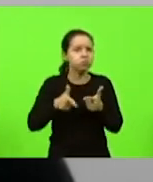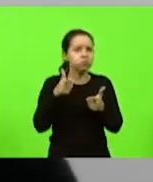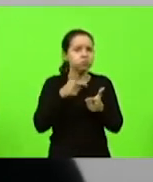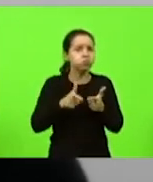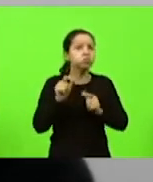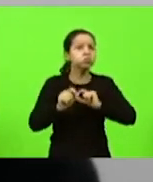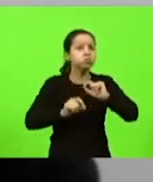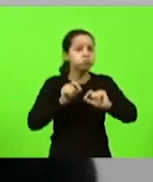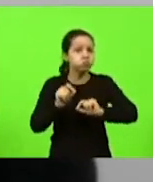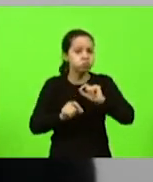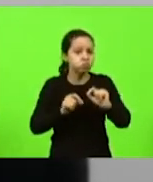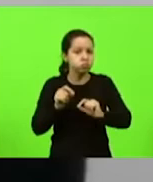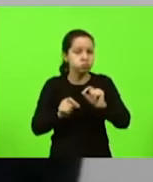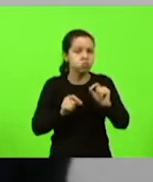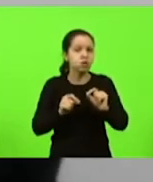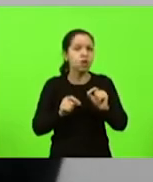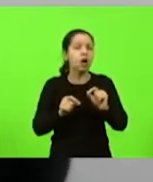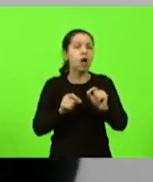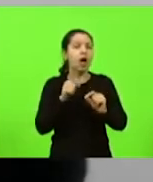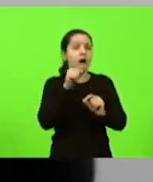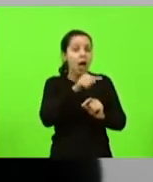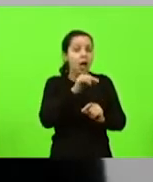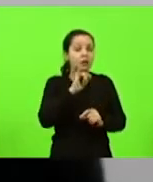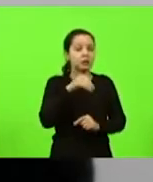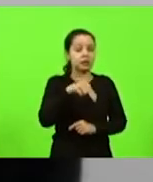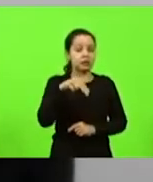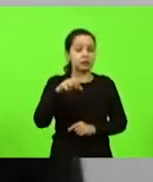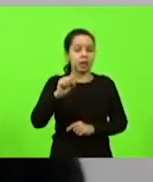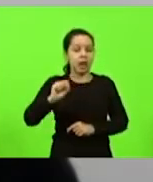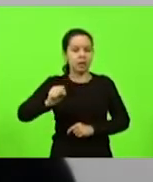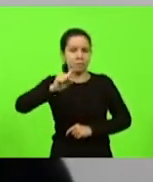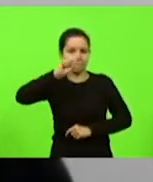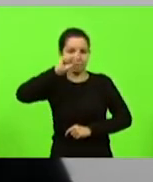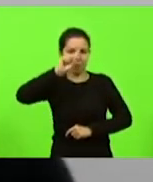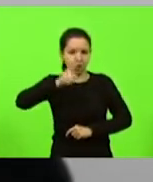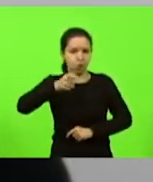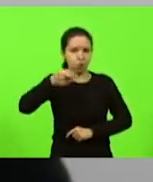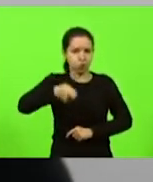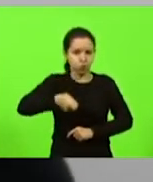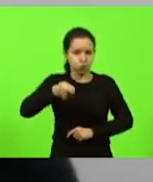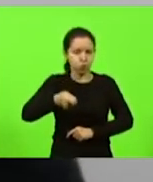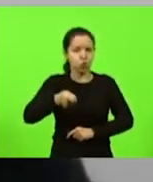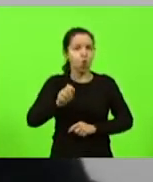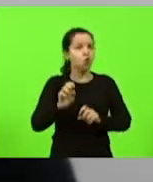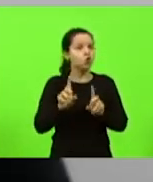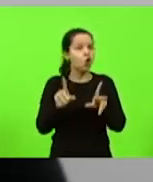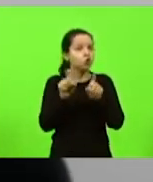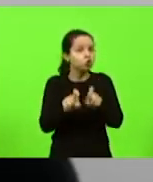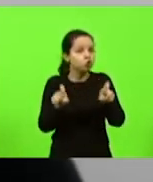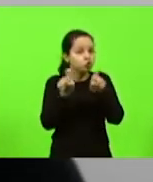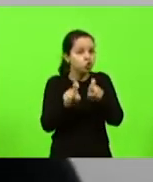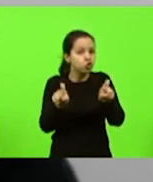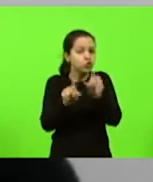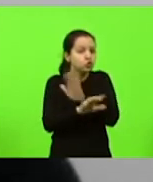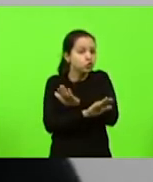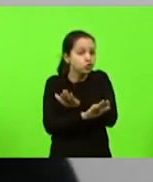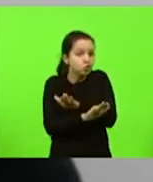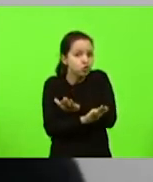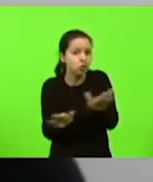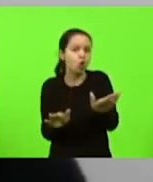na medida em que ele passou a determinar isso de forma exclusivamente digital, está